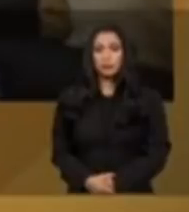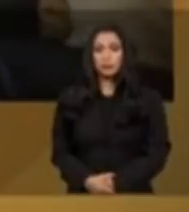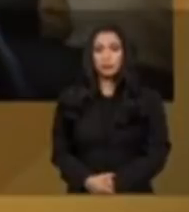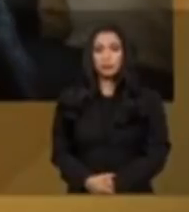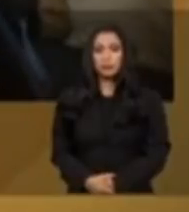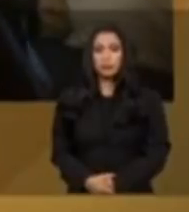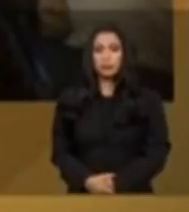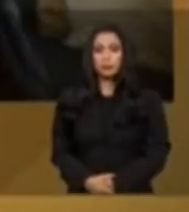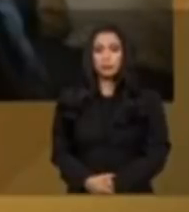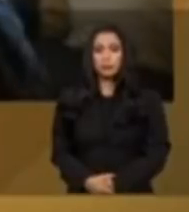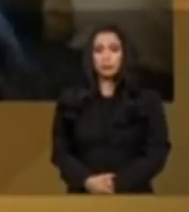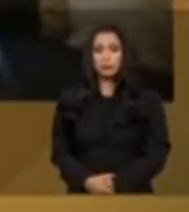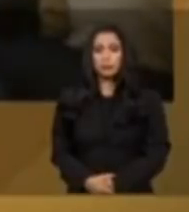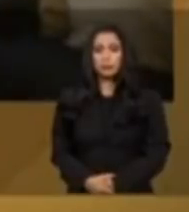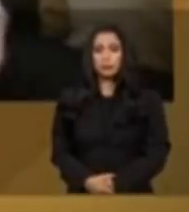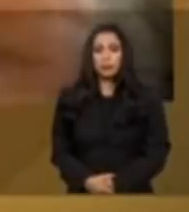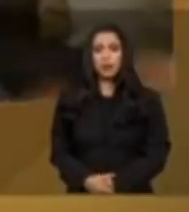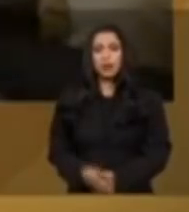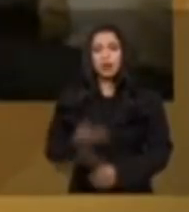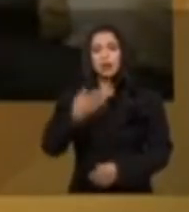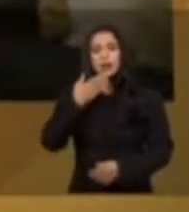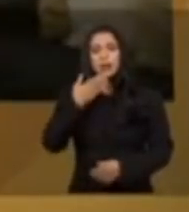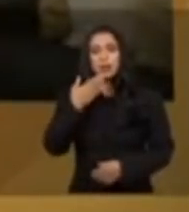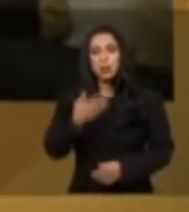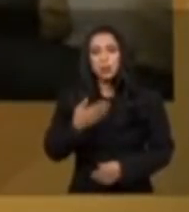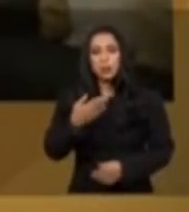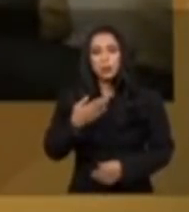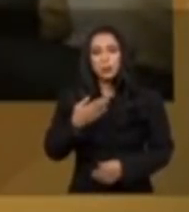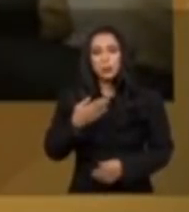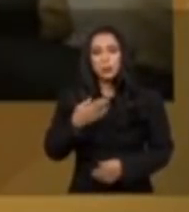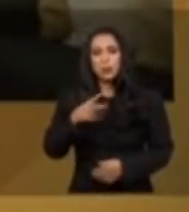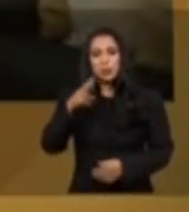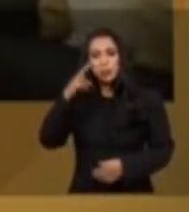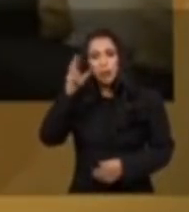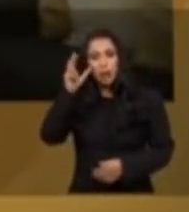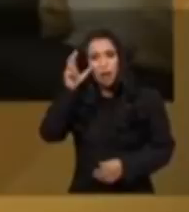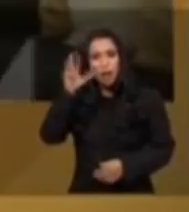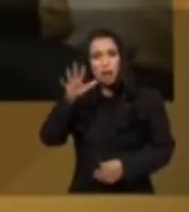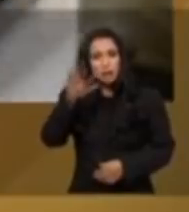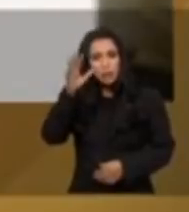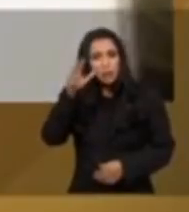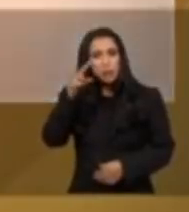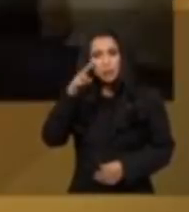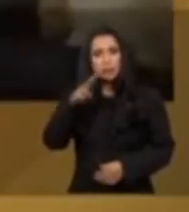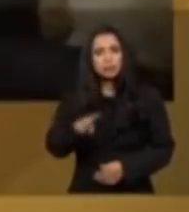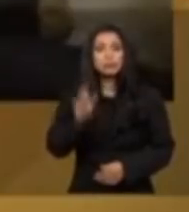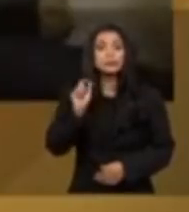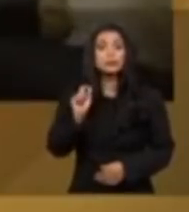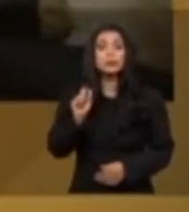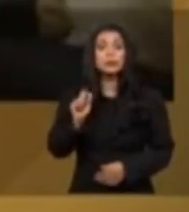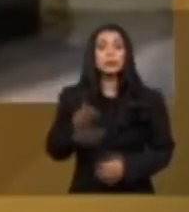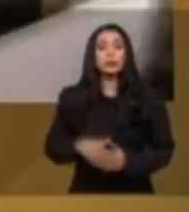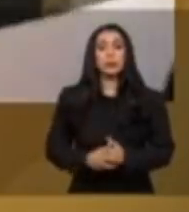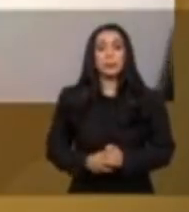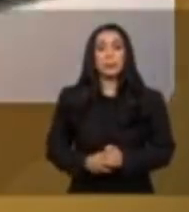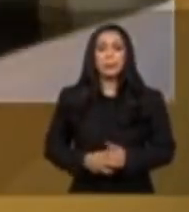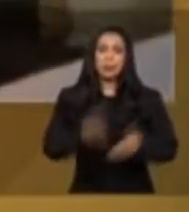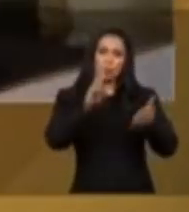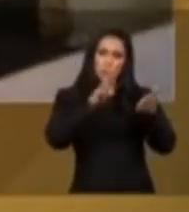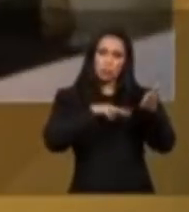Eu peço uma redobrada atenção para algumas frases, algumas dúvidas, inclusive, que vou